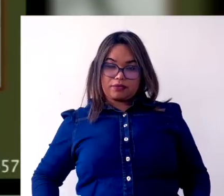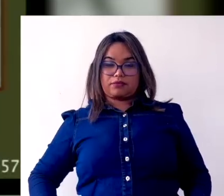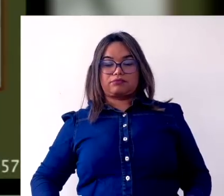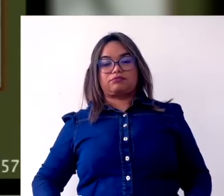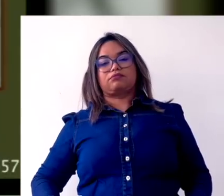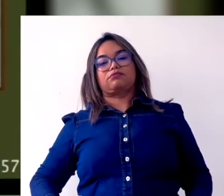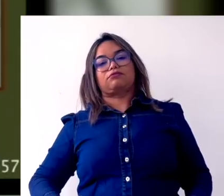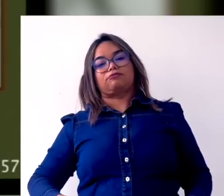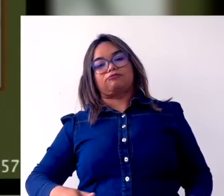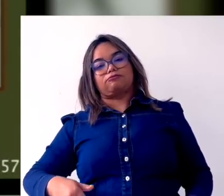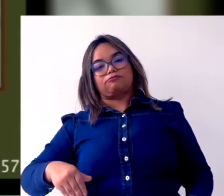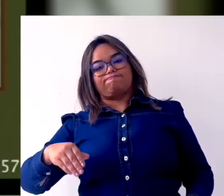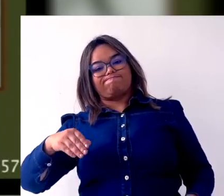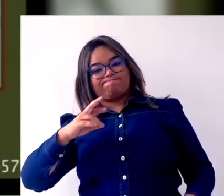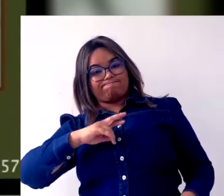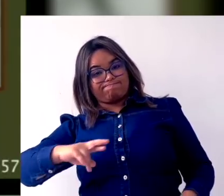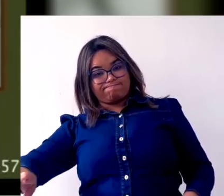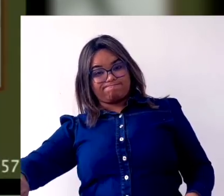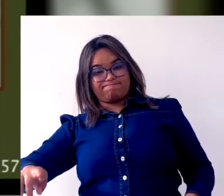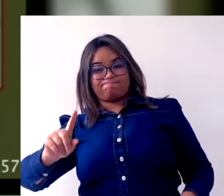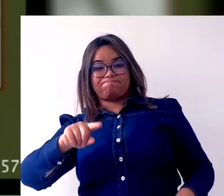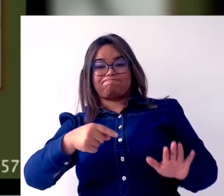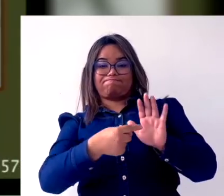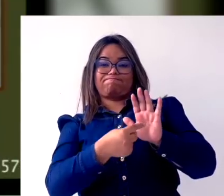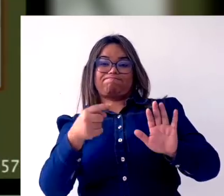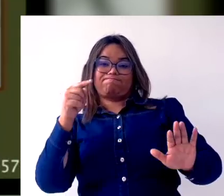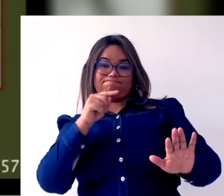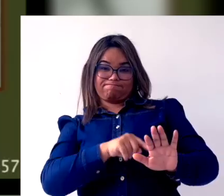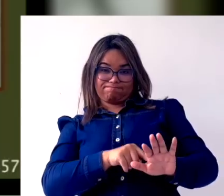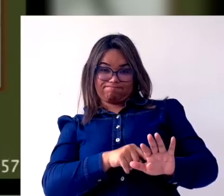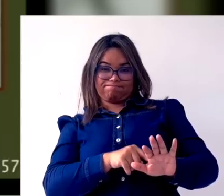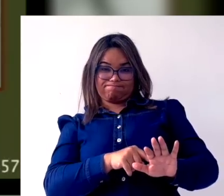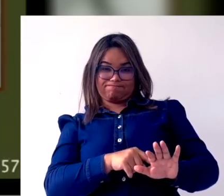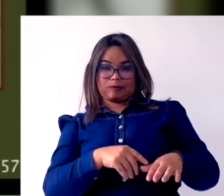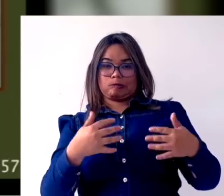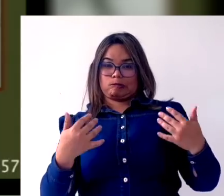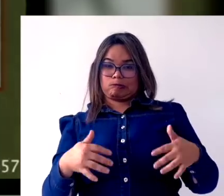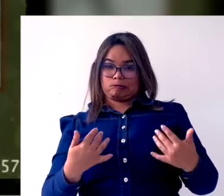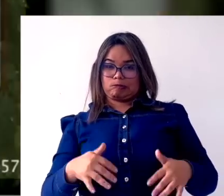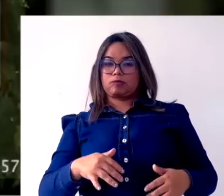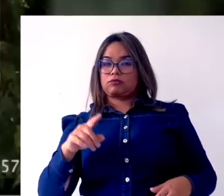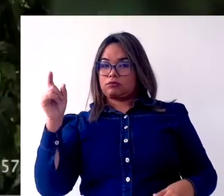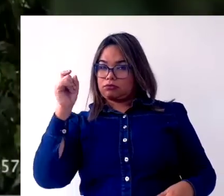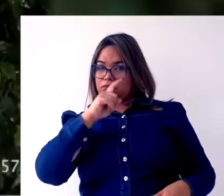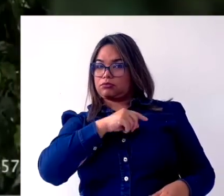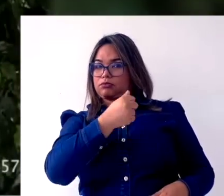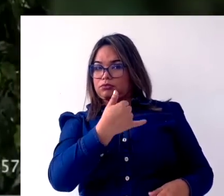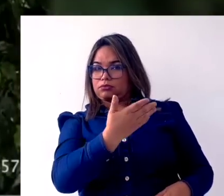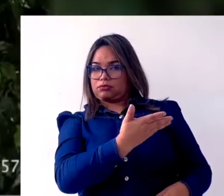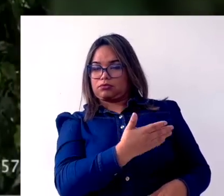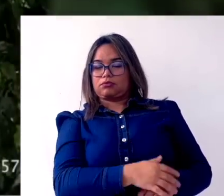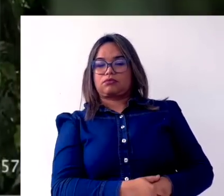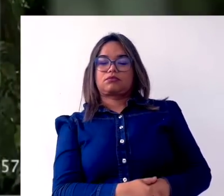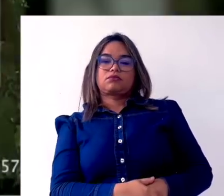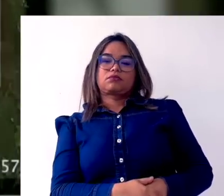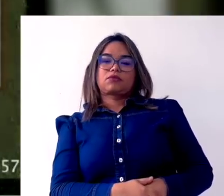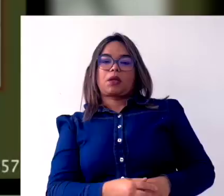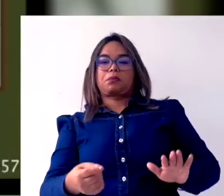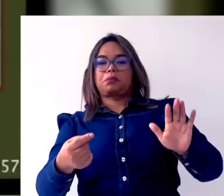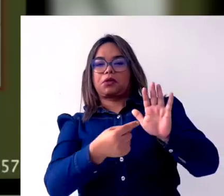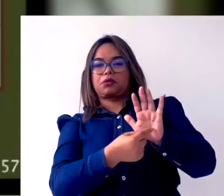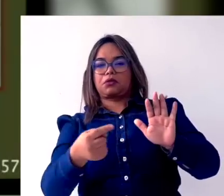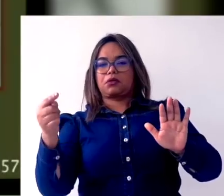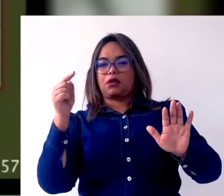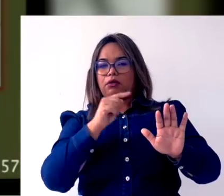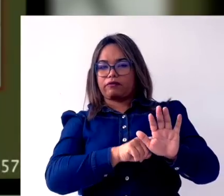ruim. Essa é uma declaração horrível, uau! Uma metáfora que se mostrou inútil